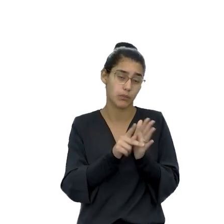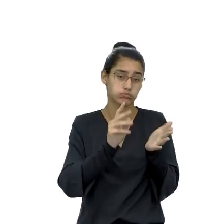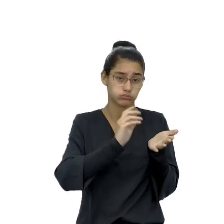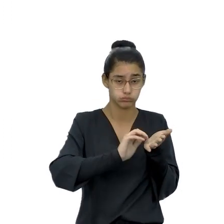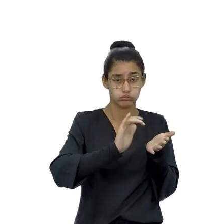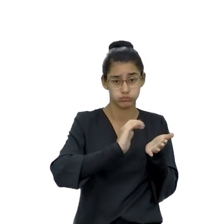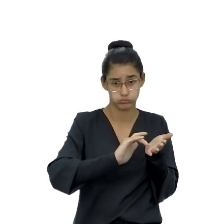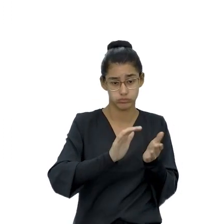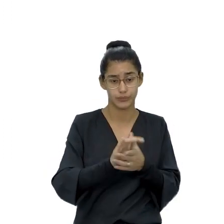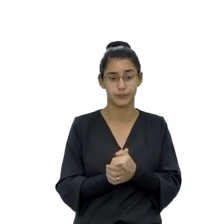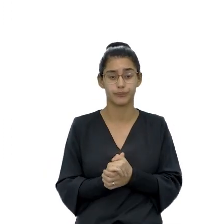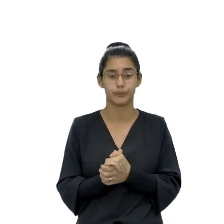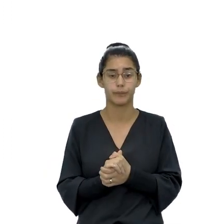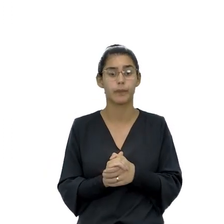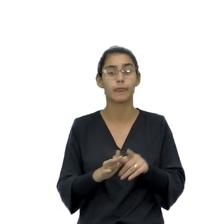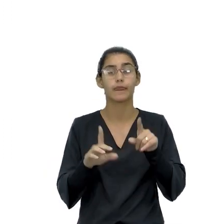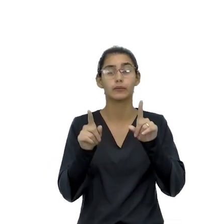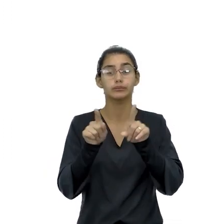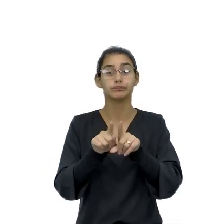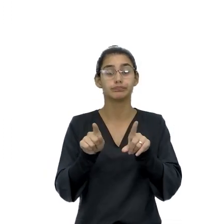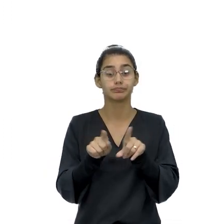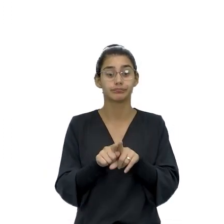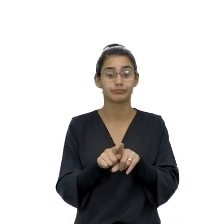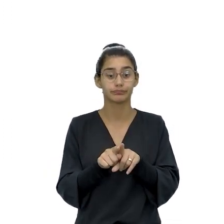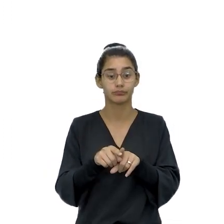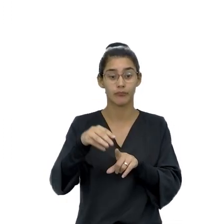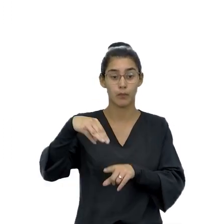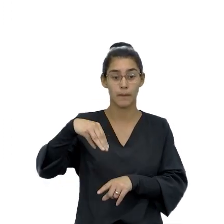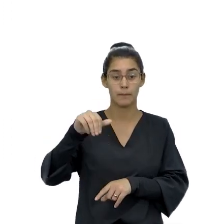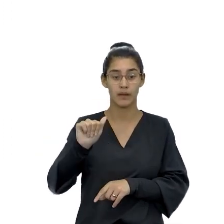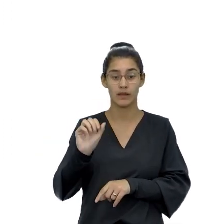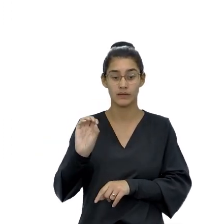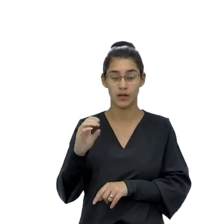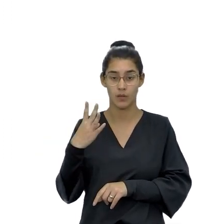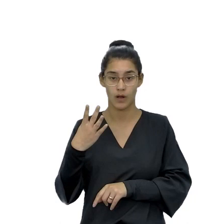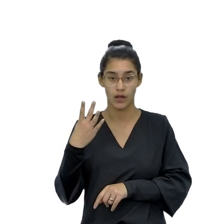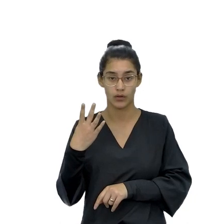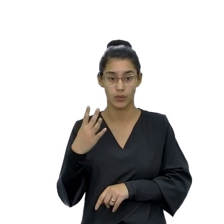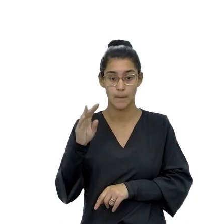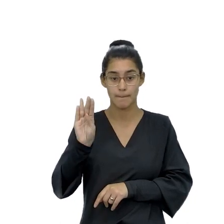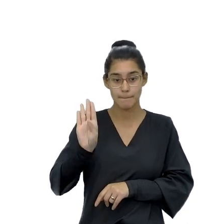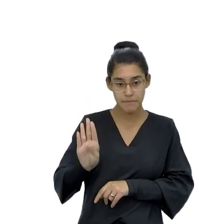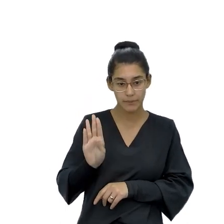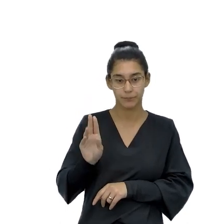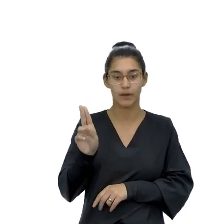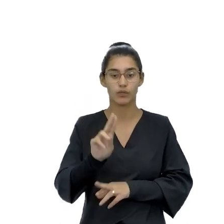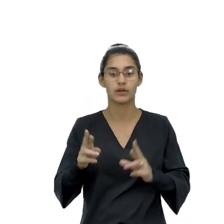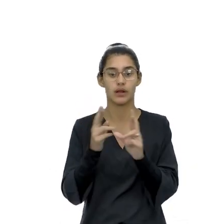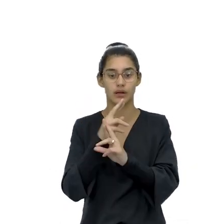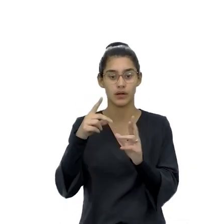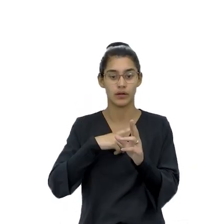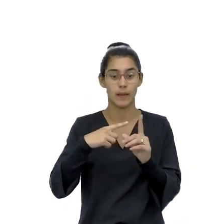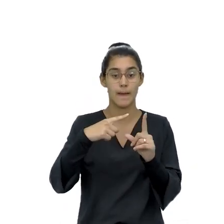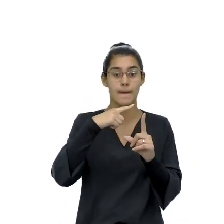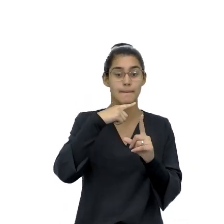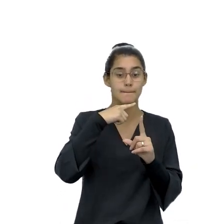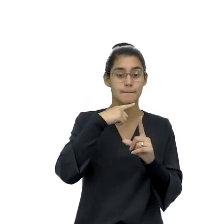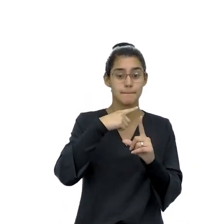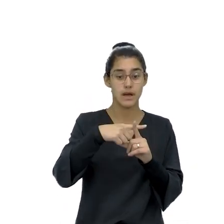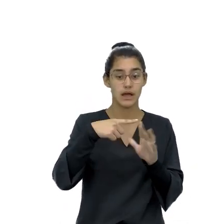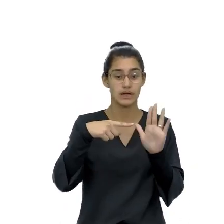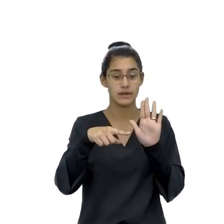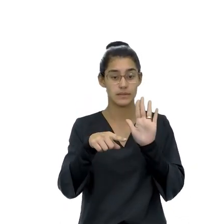calculadora. Também a MA04B fala de utilizar relações entre adição e